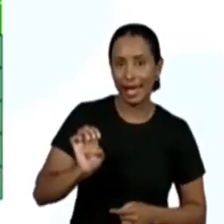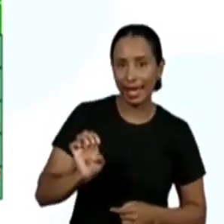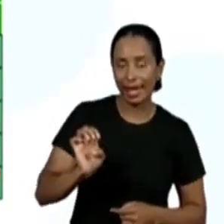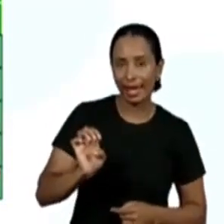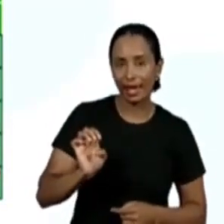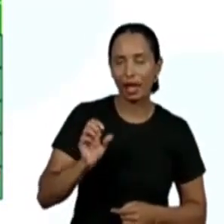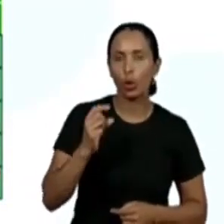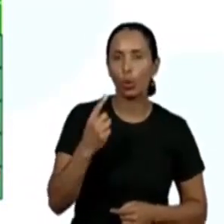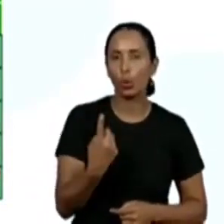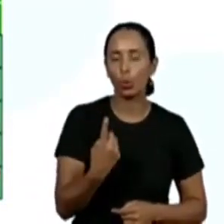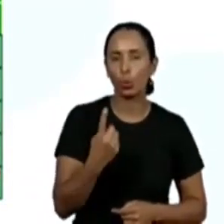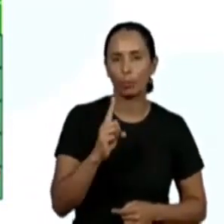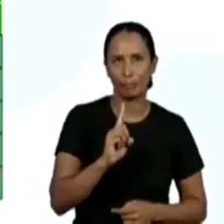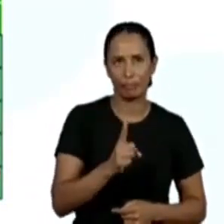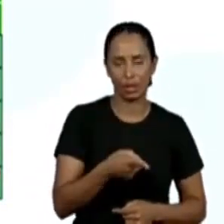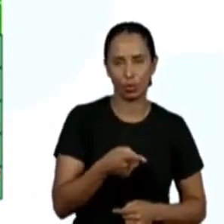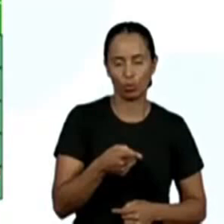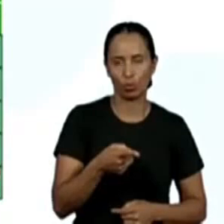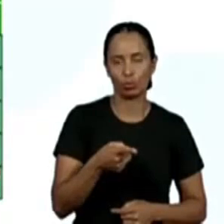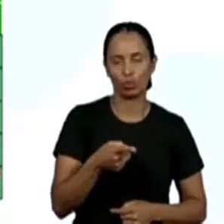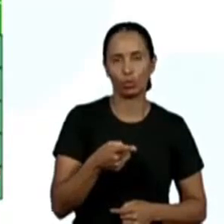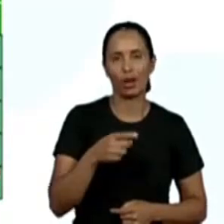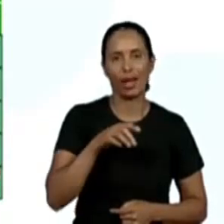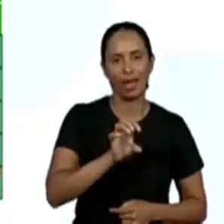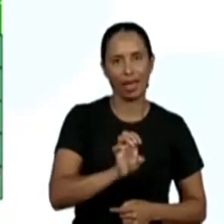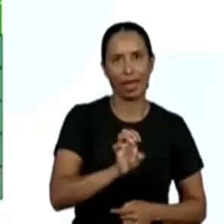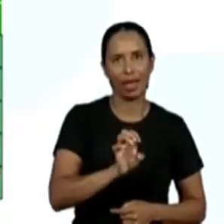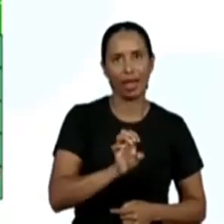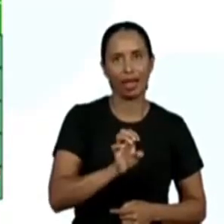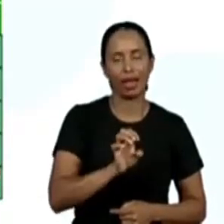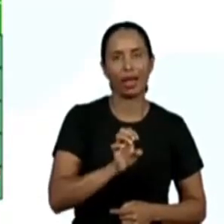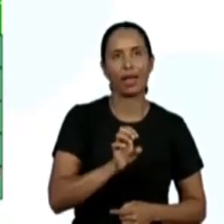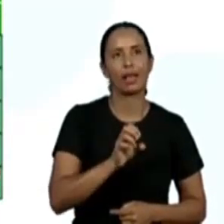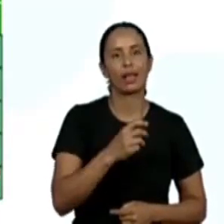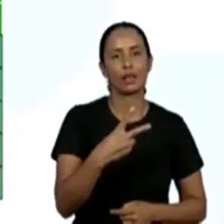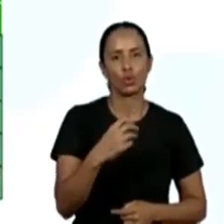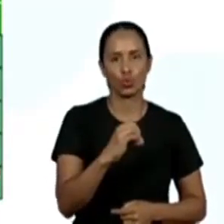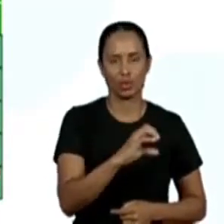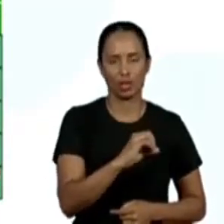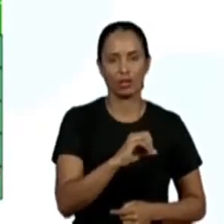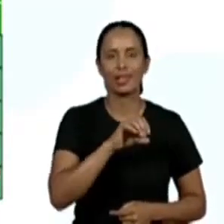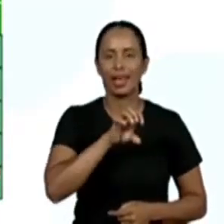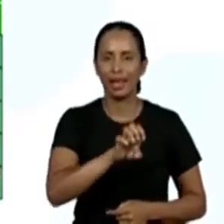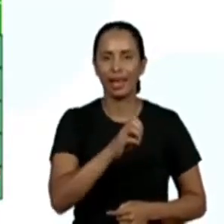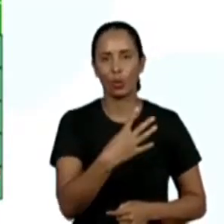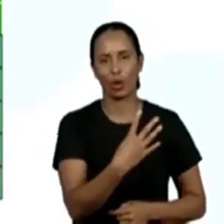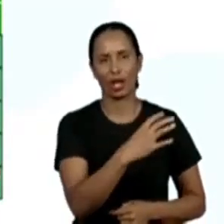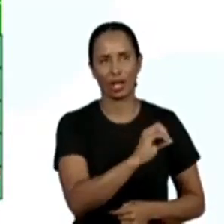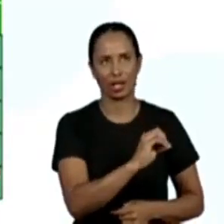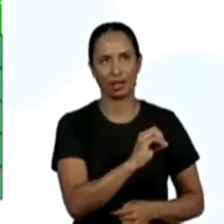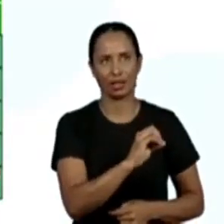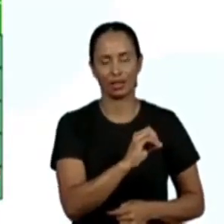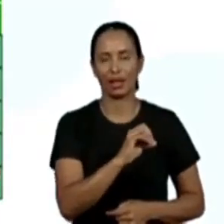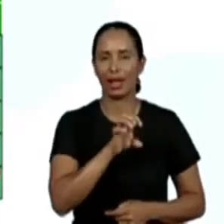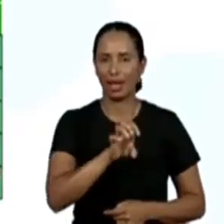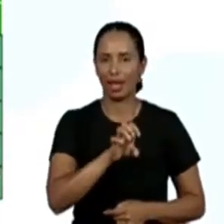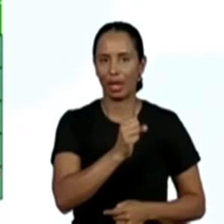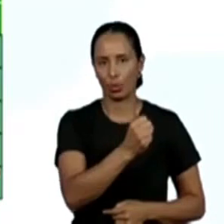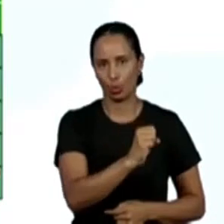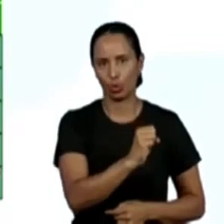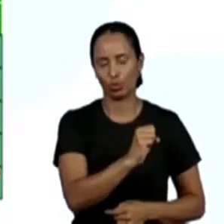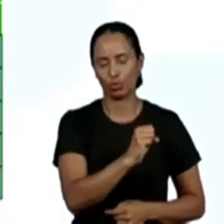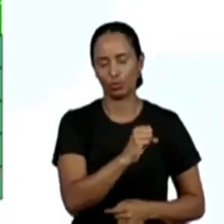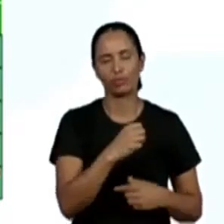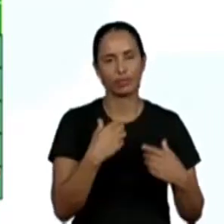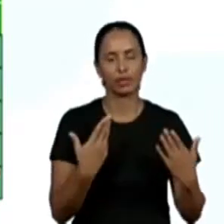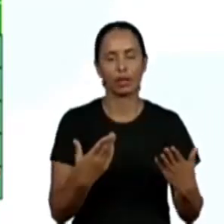61.000 e 200 e 40 e 8. Quer